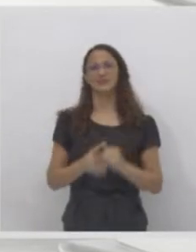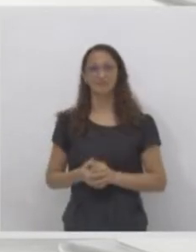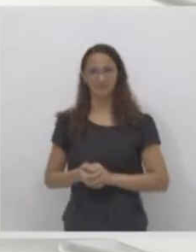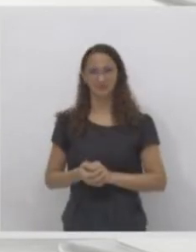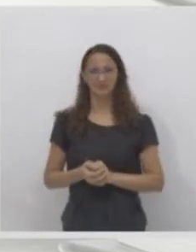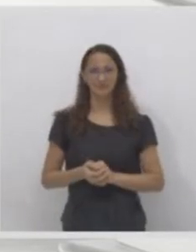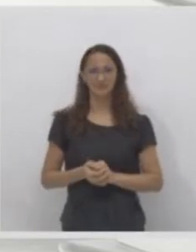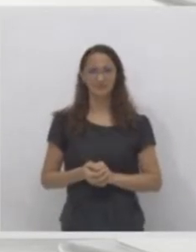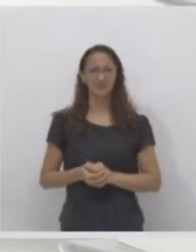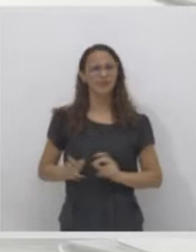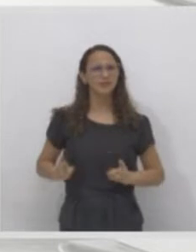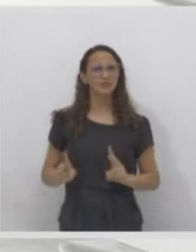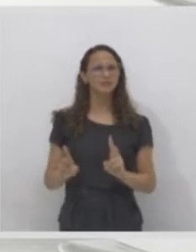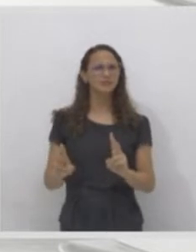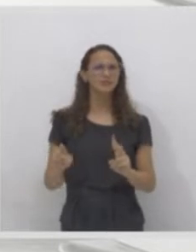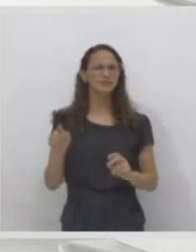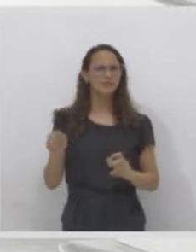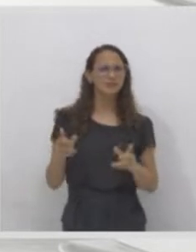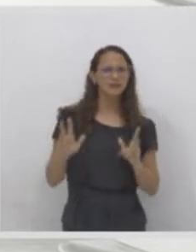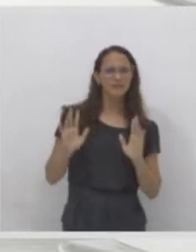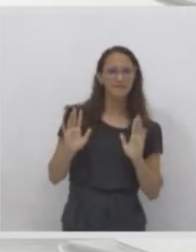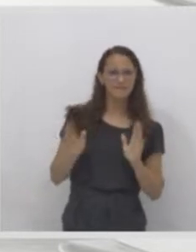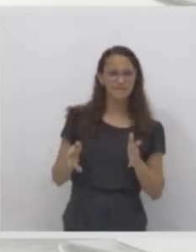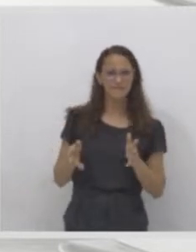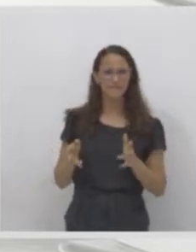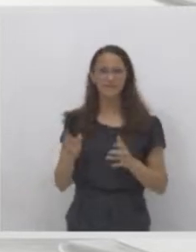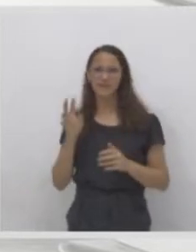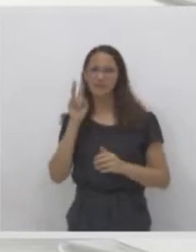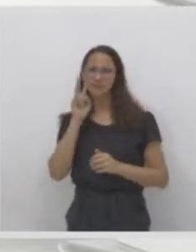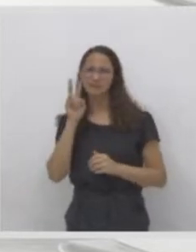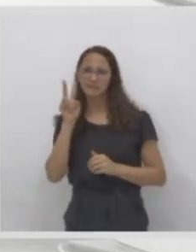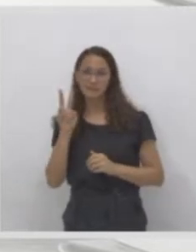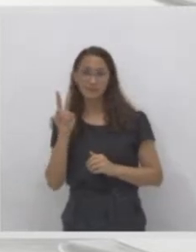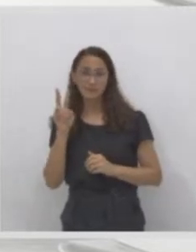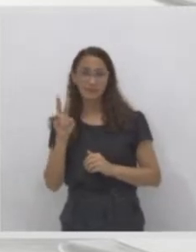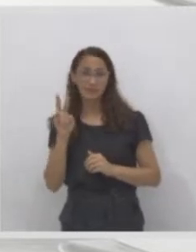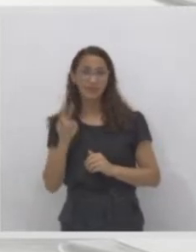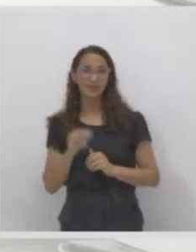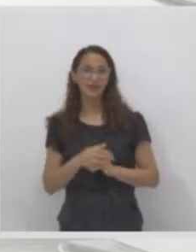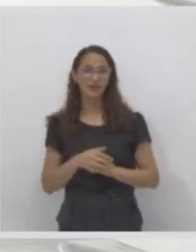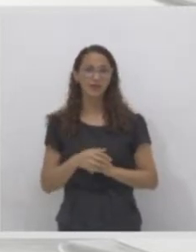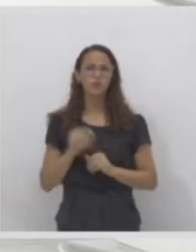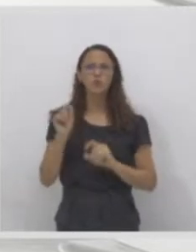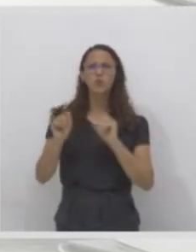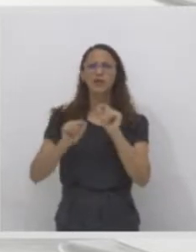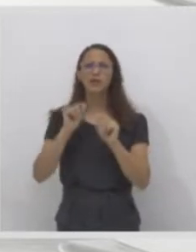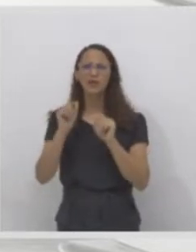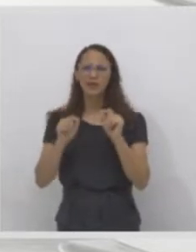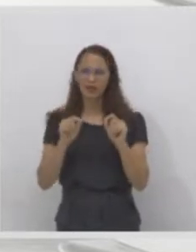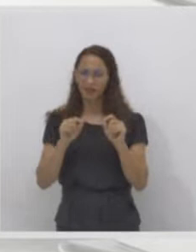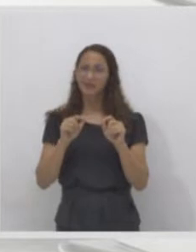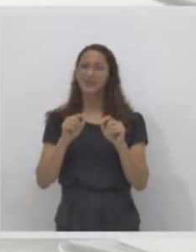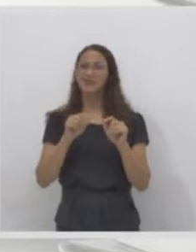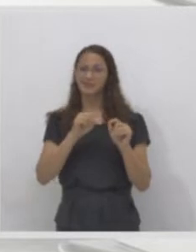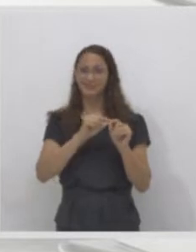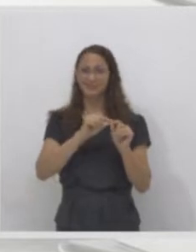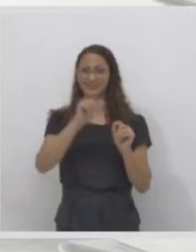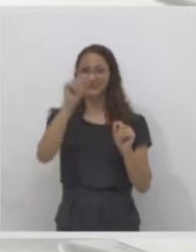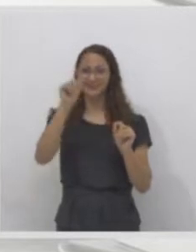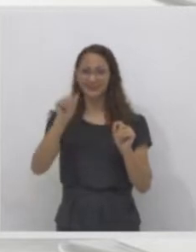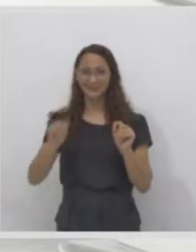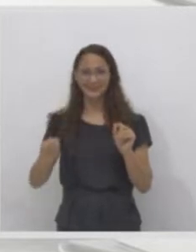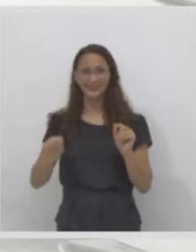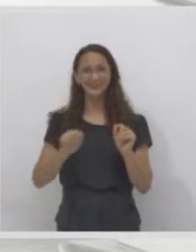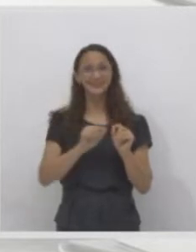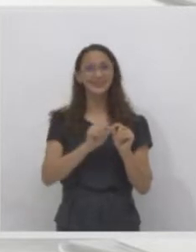Já que vocês tiveram a oportunidade de verificar o que é um triângulo, eu quero dizer para